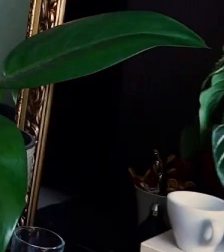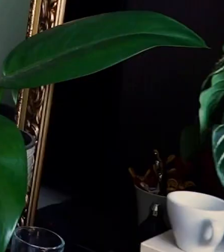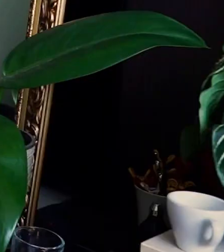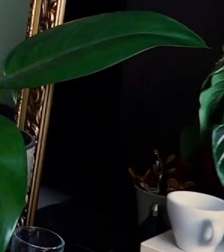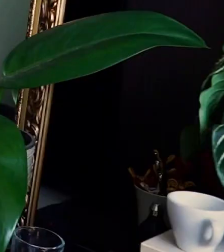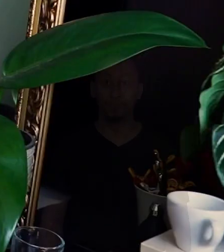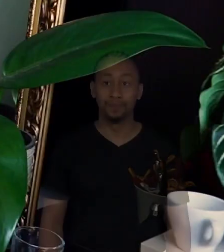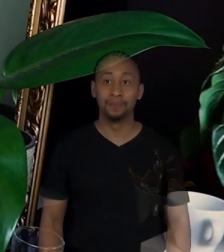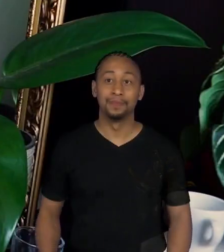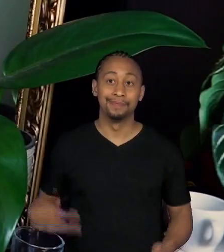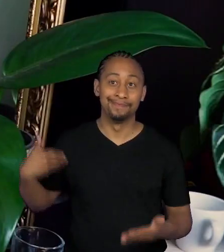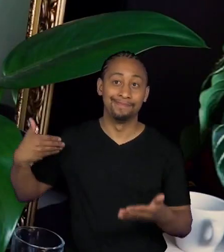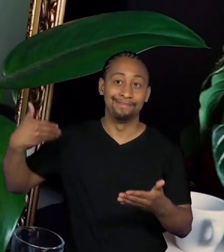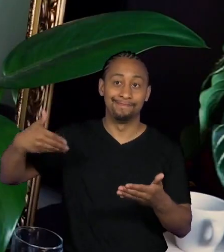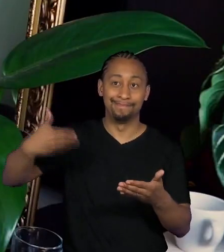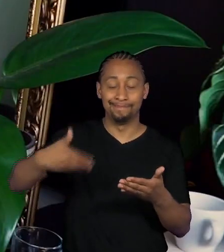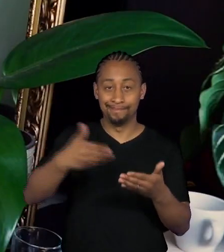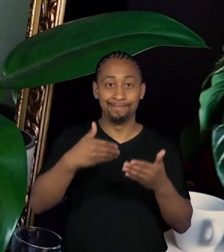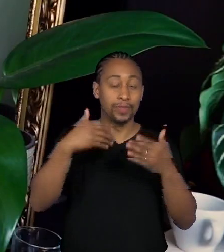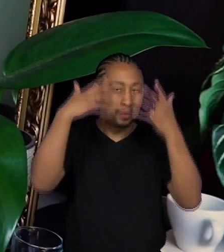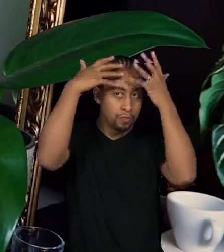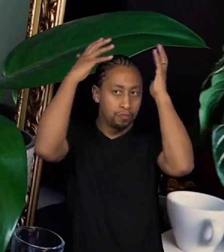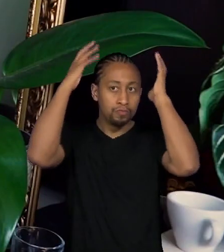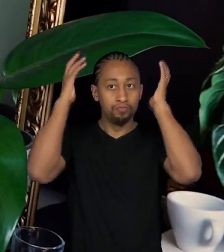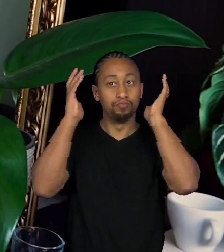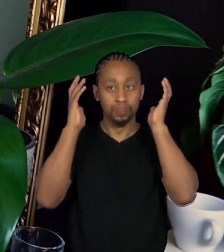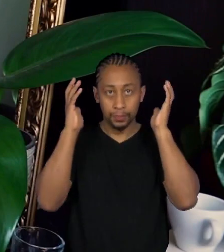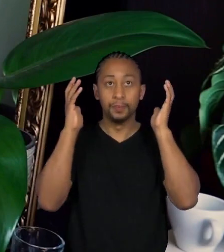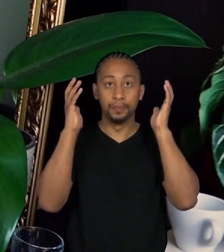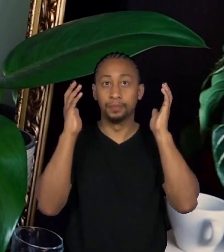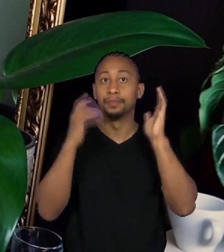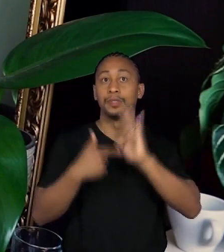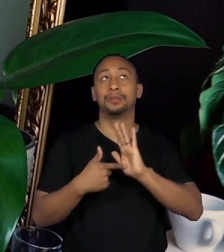Por muito tempo, o nosso cabelo foi